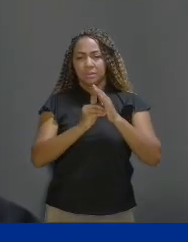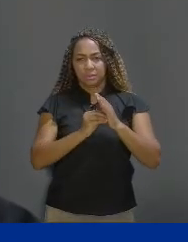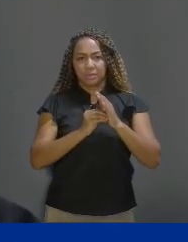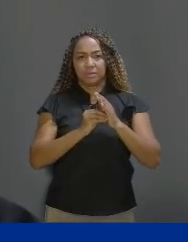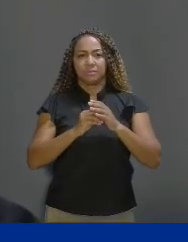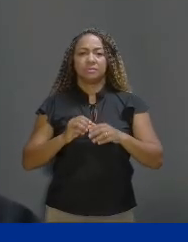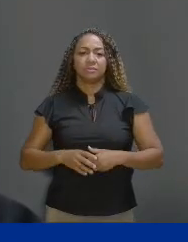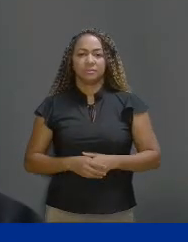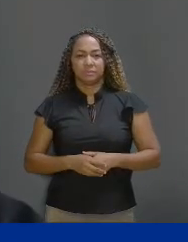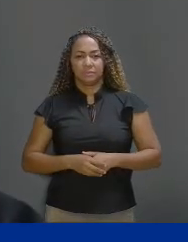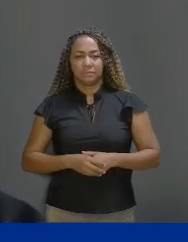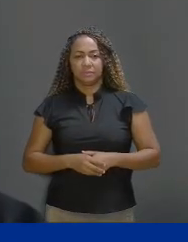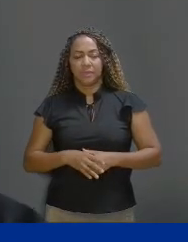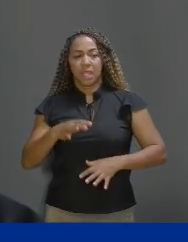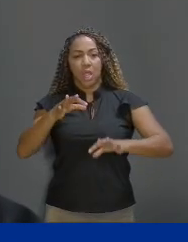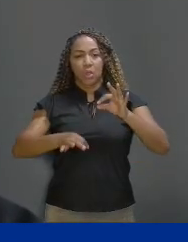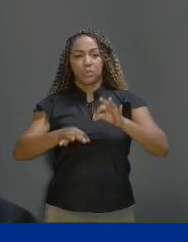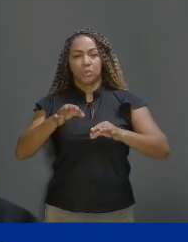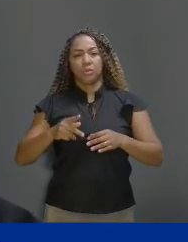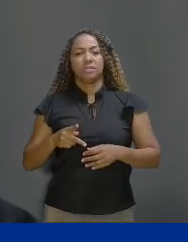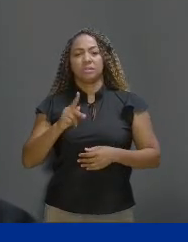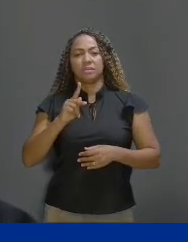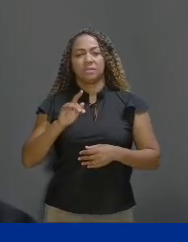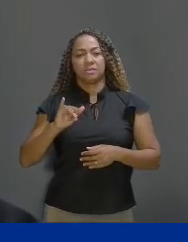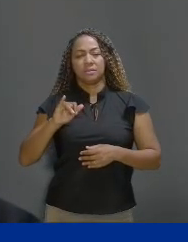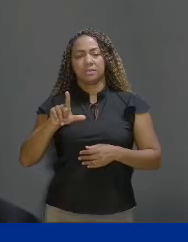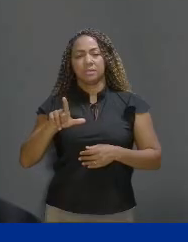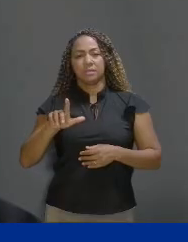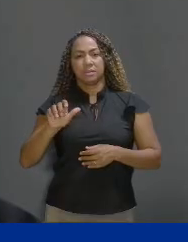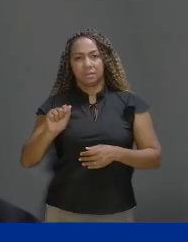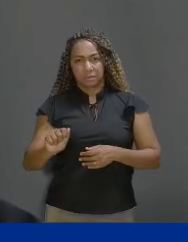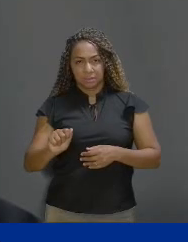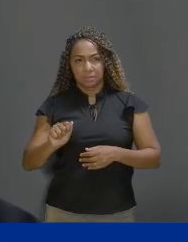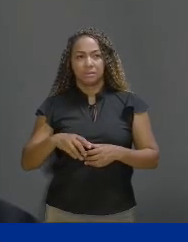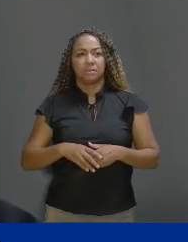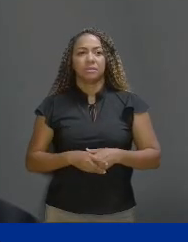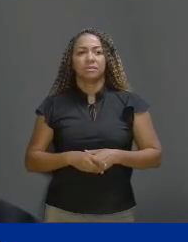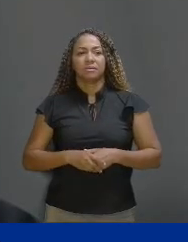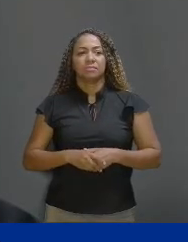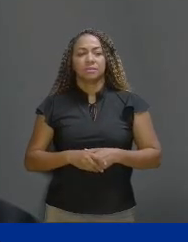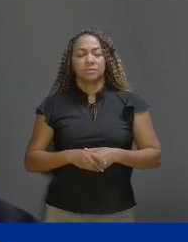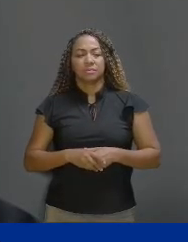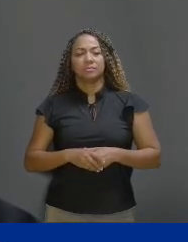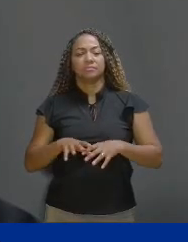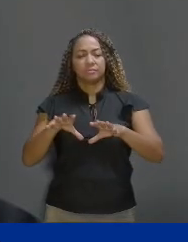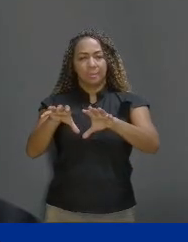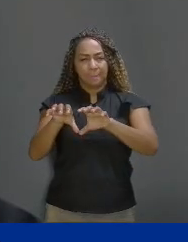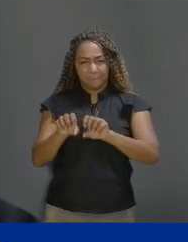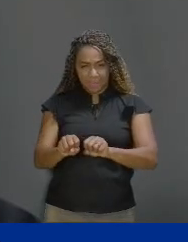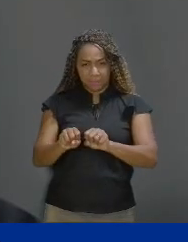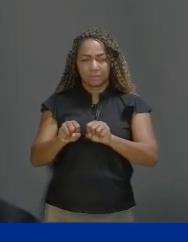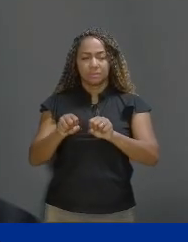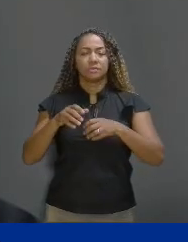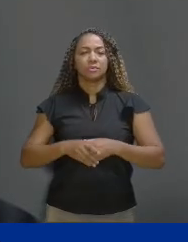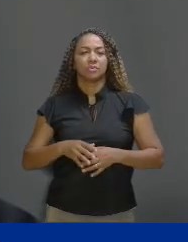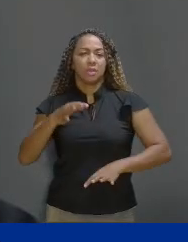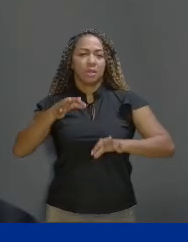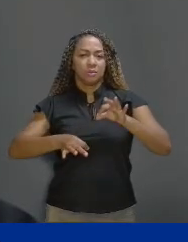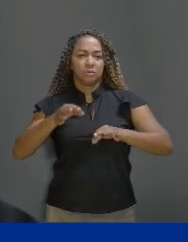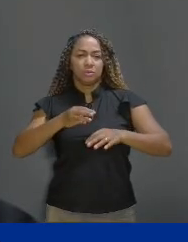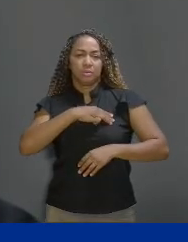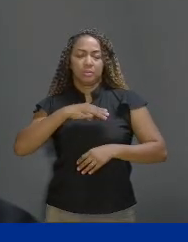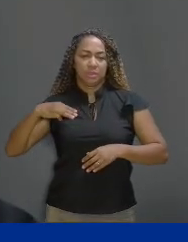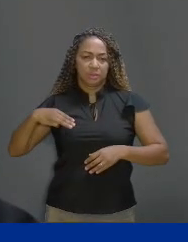Amapá. A juíza Keila Cristine Banha Bastos Utzig tomará posse no cargo de juíza membro titular na classe